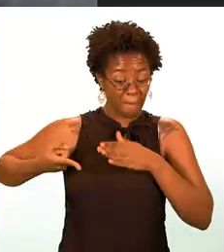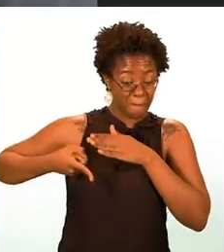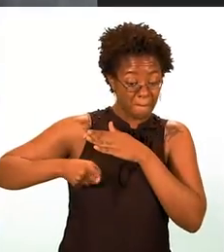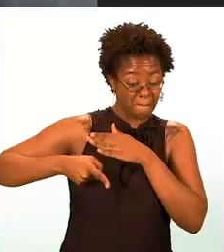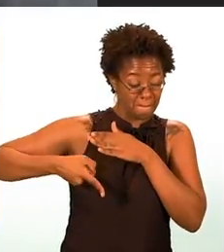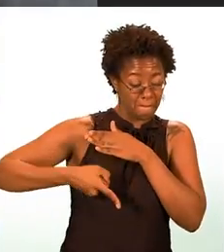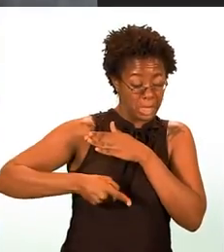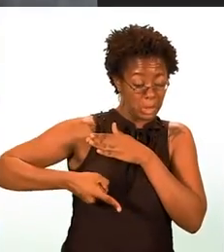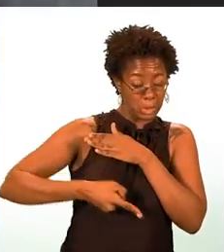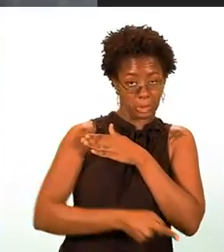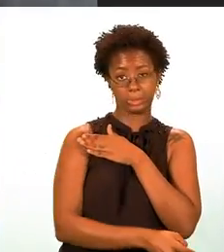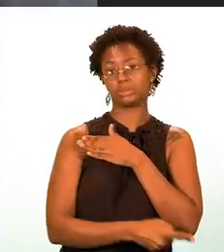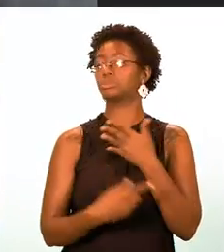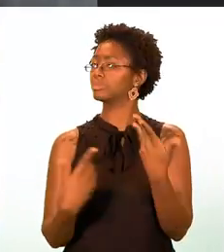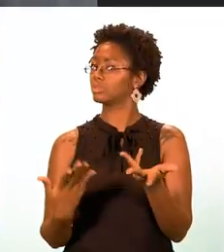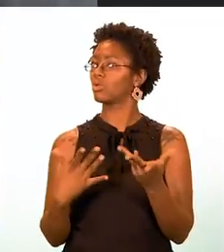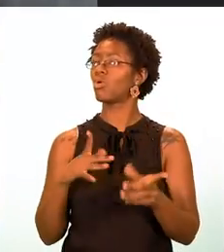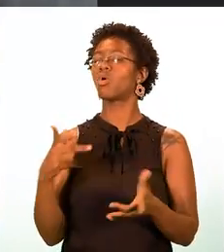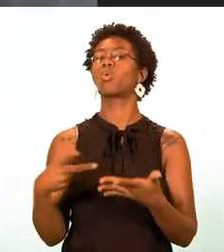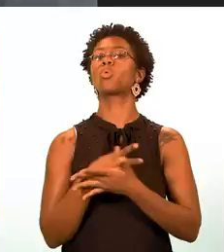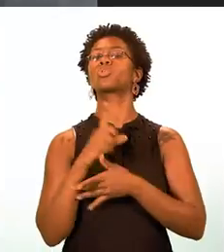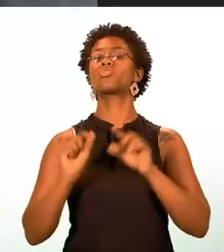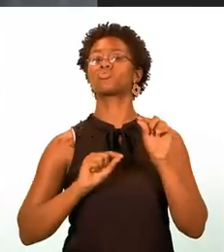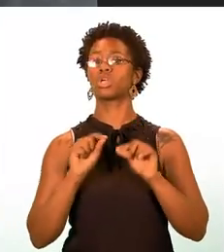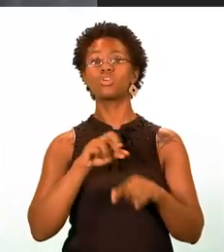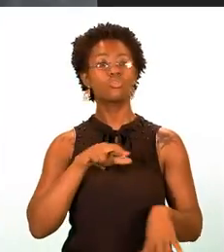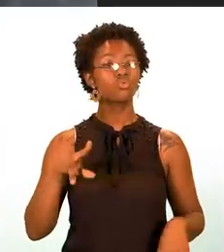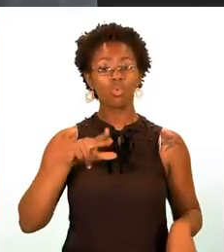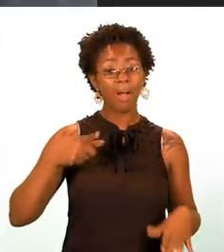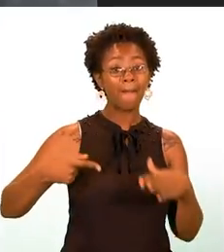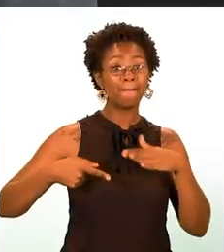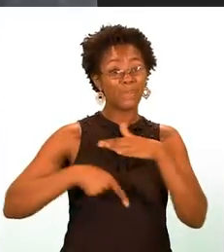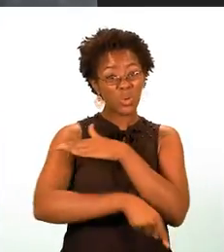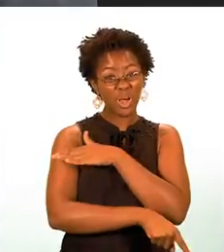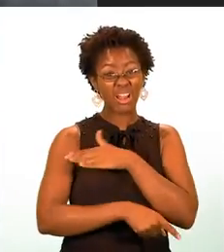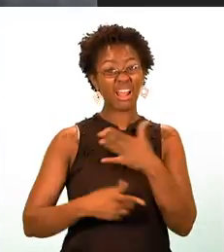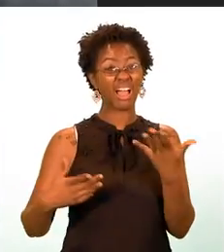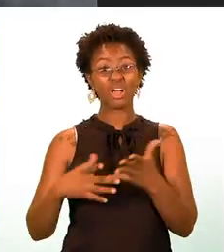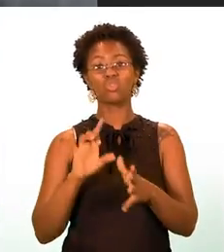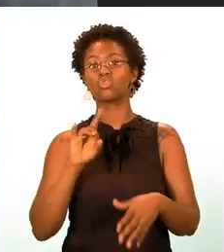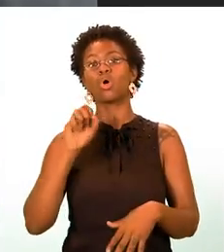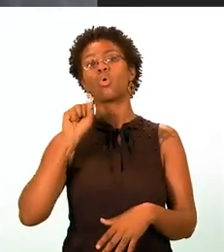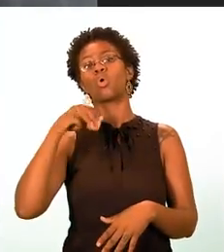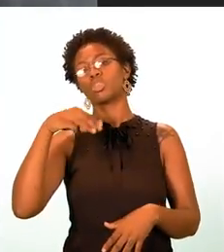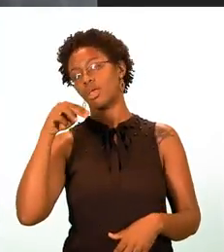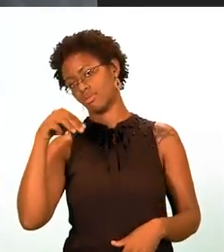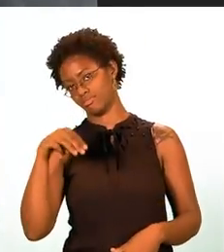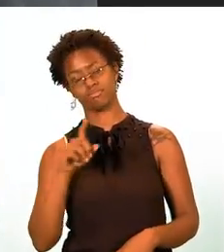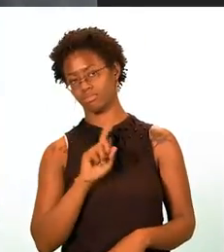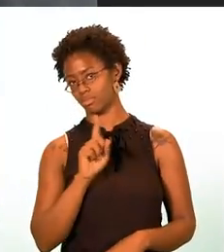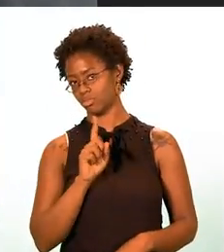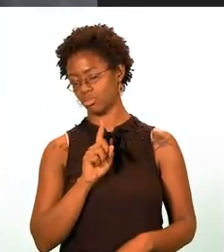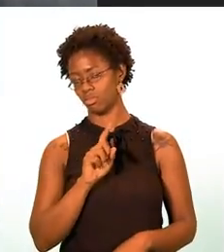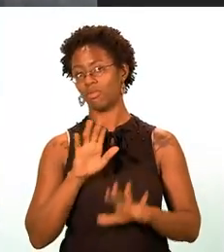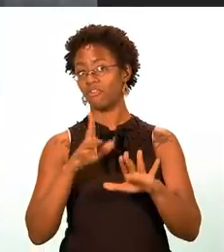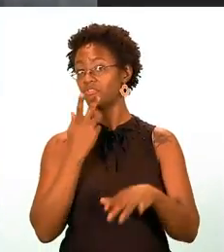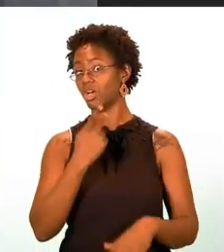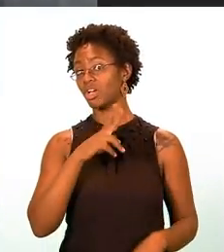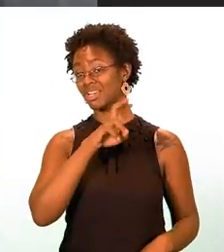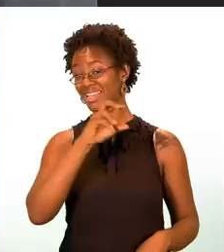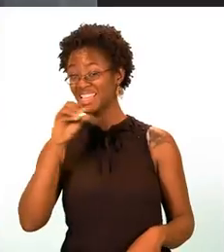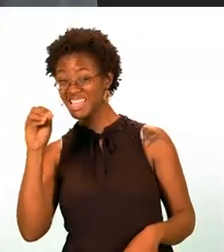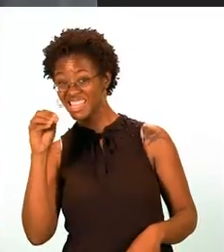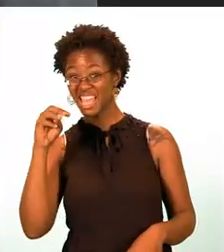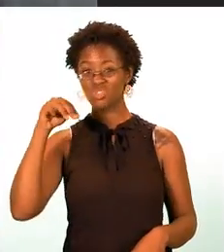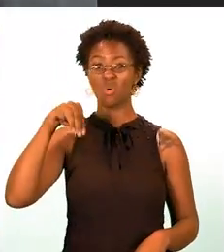da Terra. Então, o que acontece? Não é uma mina de 80 metros. Nós estamos falando em 500 metros